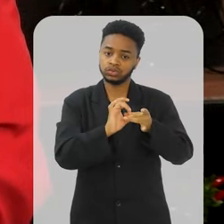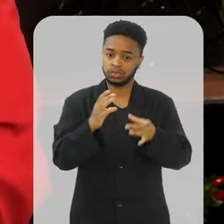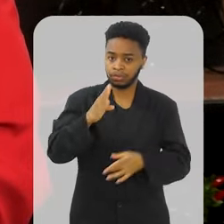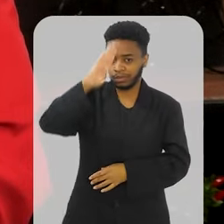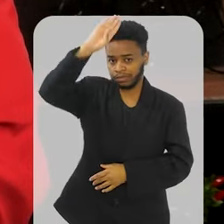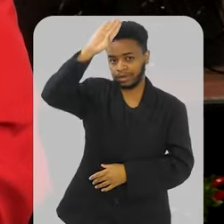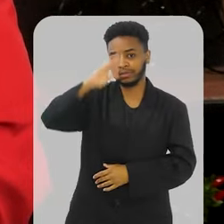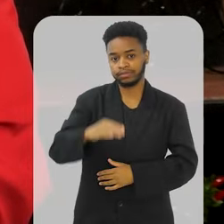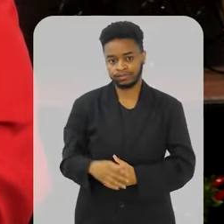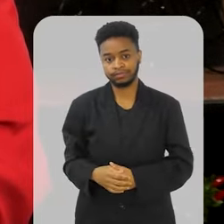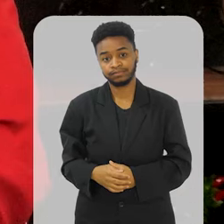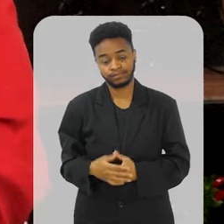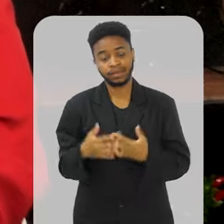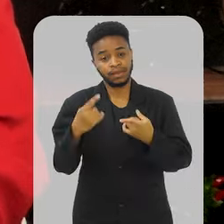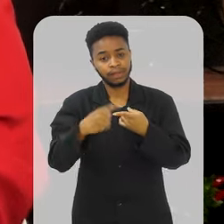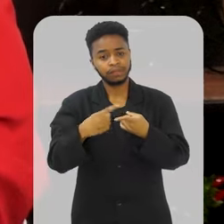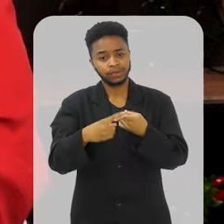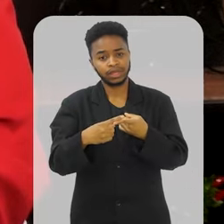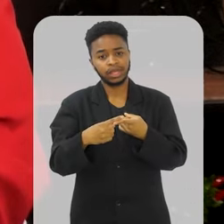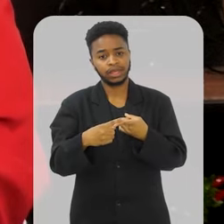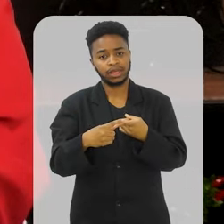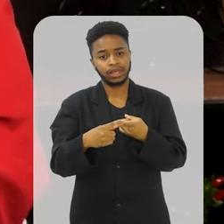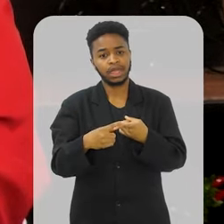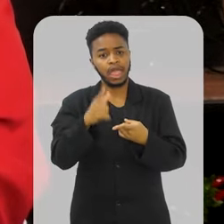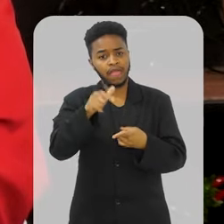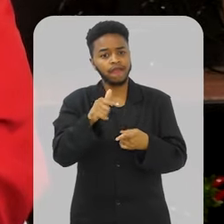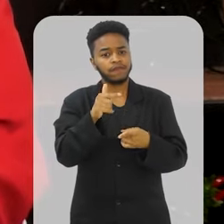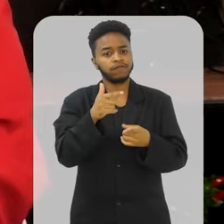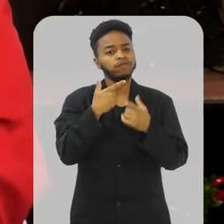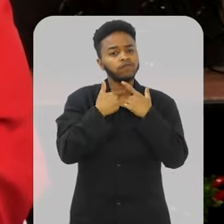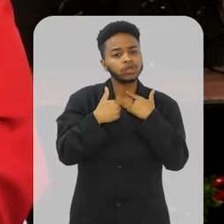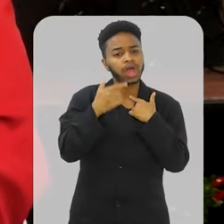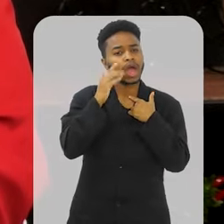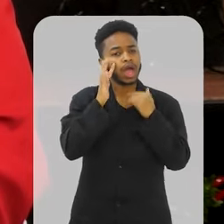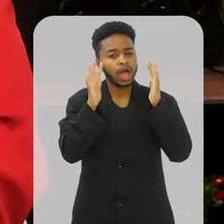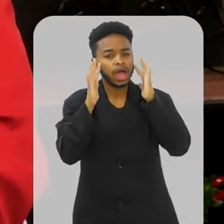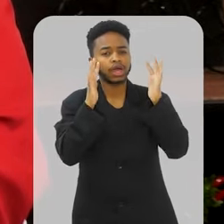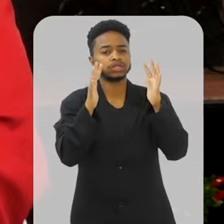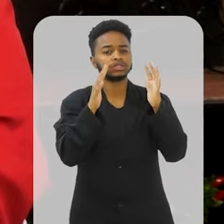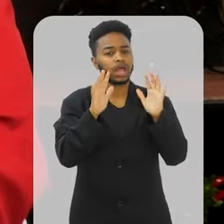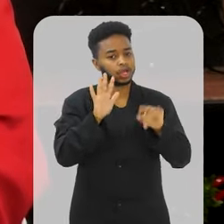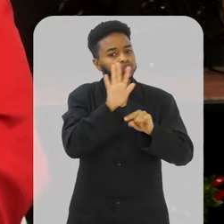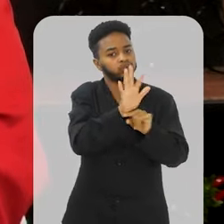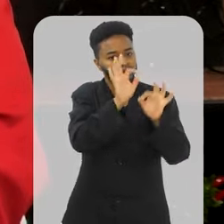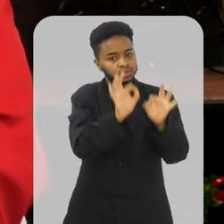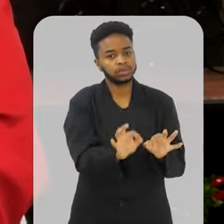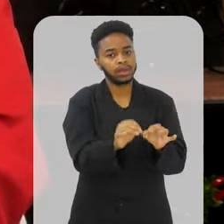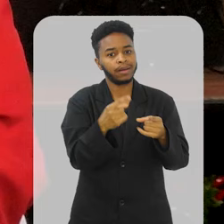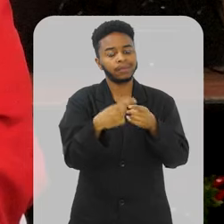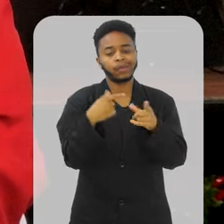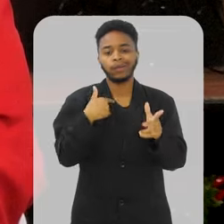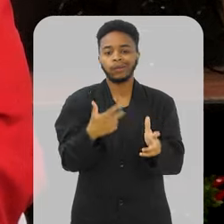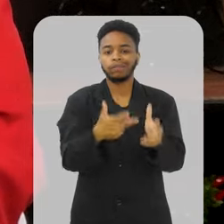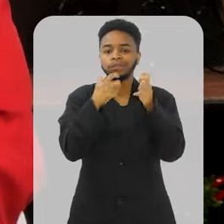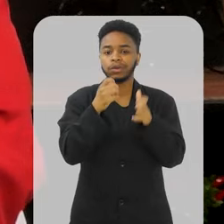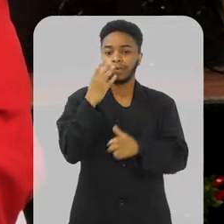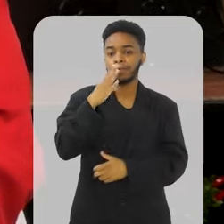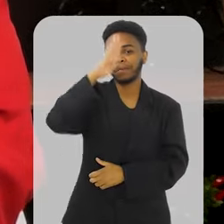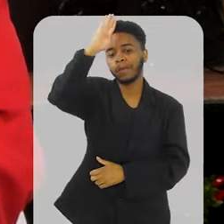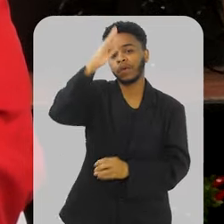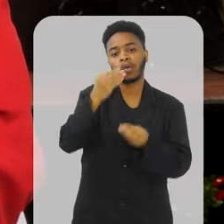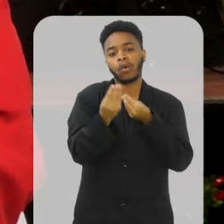do Corpo de Bombeiros é uma intuição que ajuda porque eu vejo no corpo de bombeiros